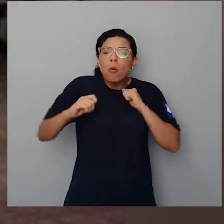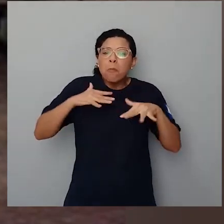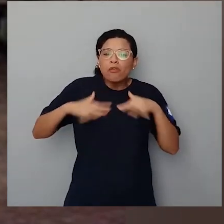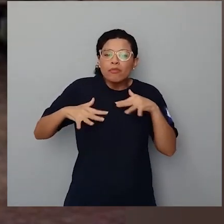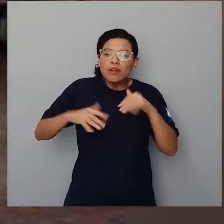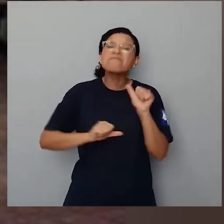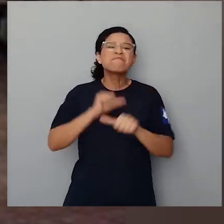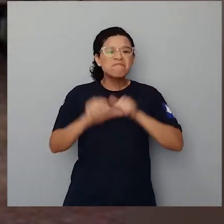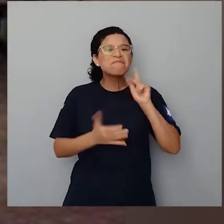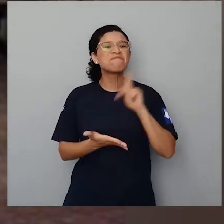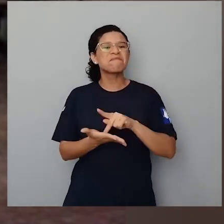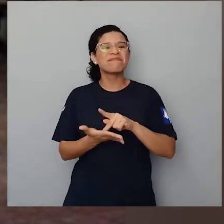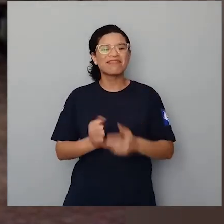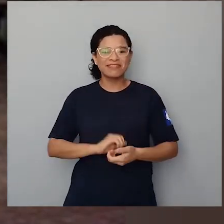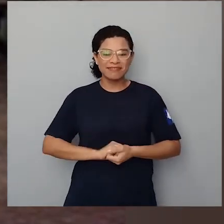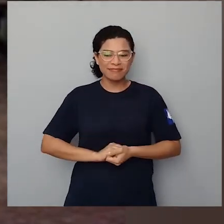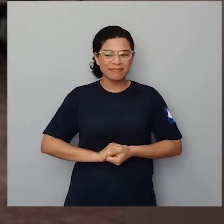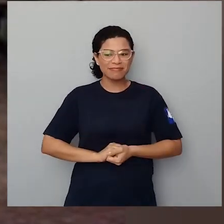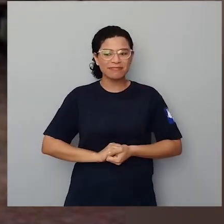muito, não é?